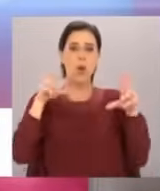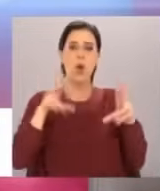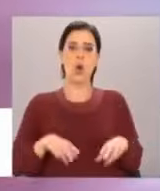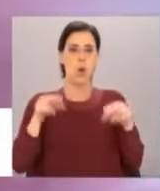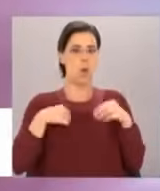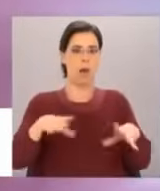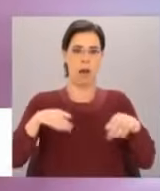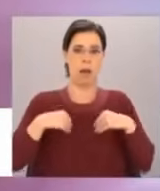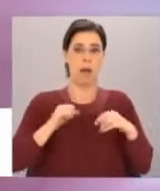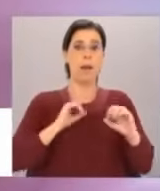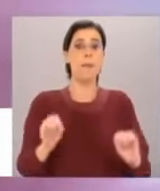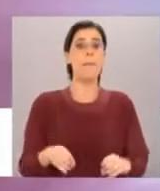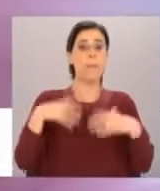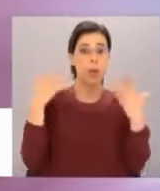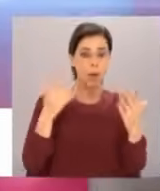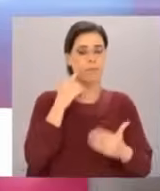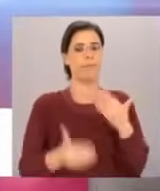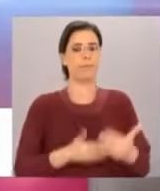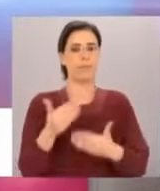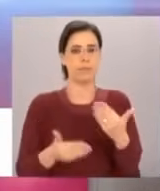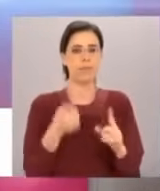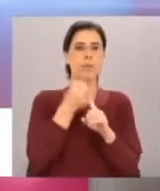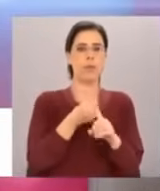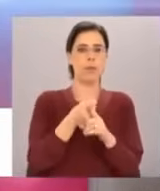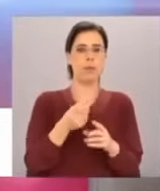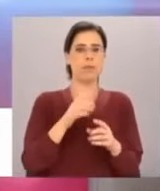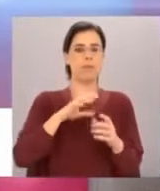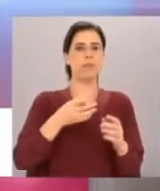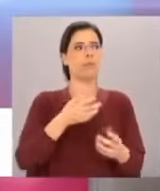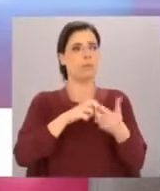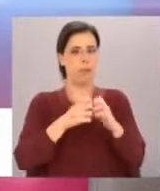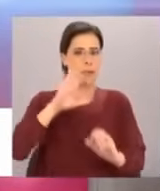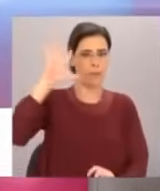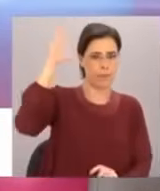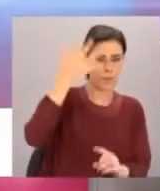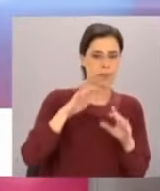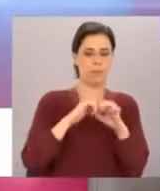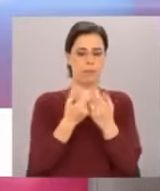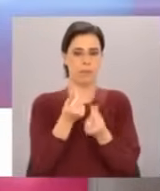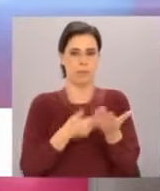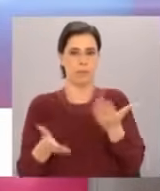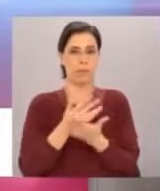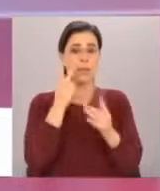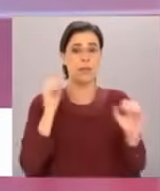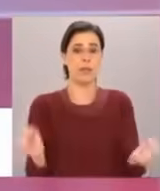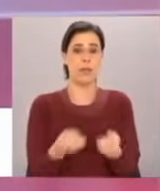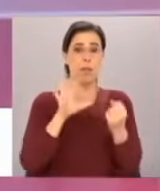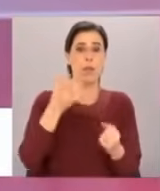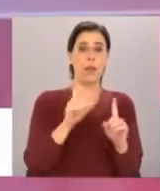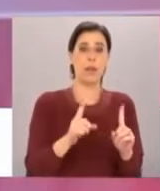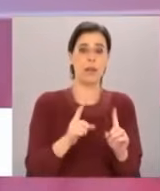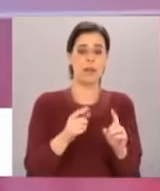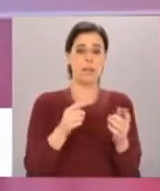ultrapassará para nós a nossa prioridade é fazer avançar não só o combate à crise climática a crise socioeconômica passamos a viver resgatar o